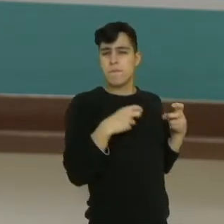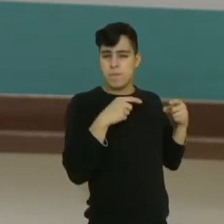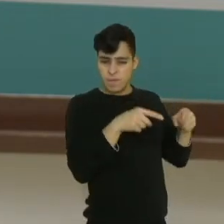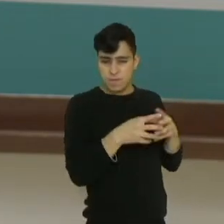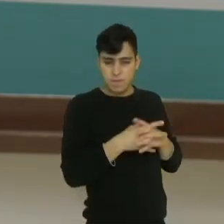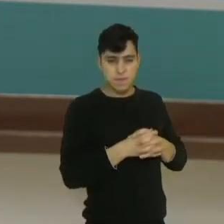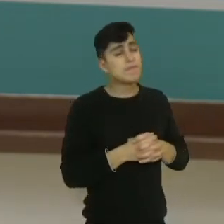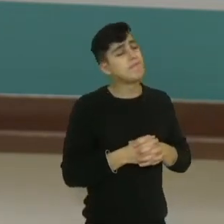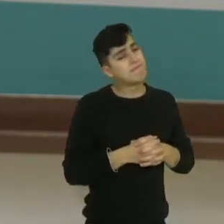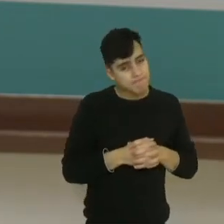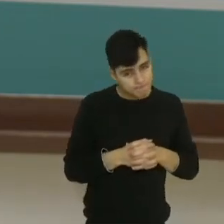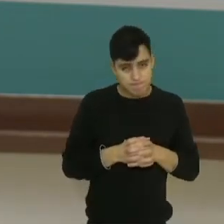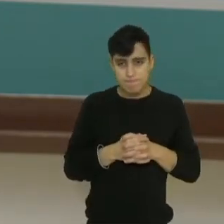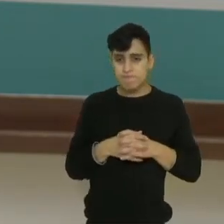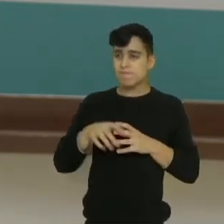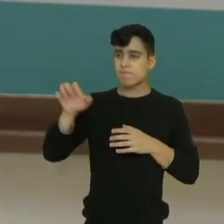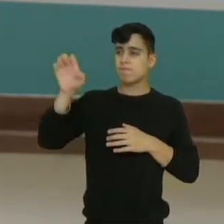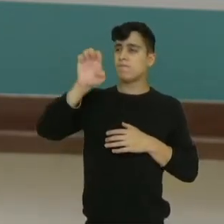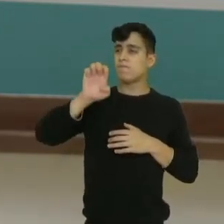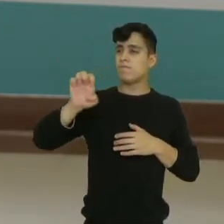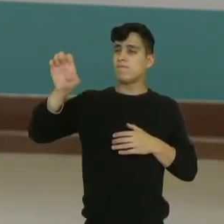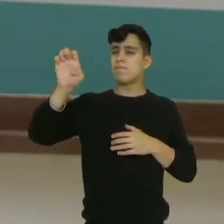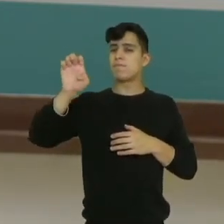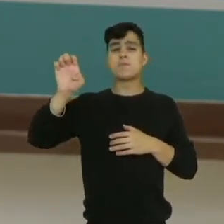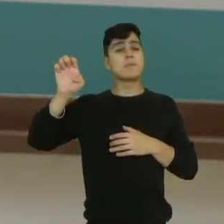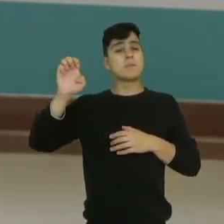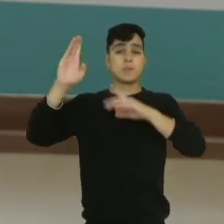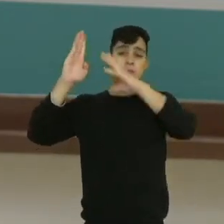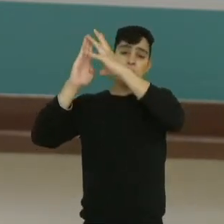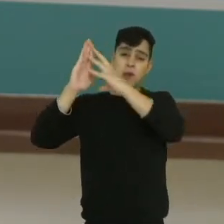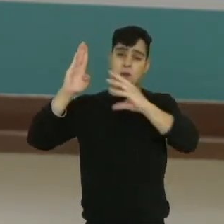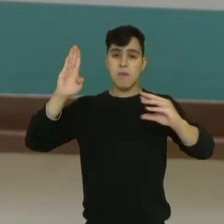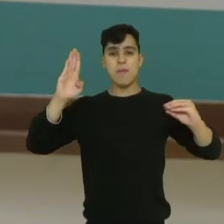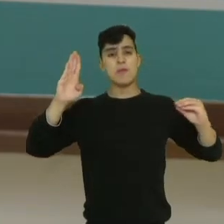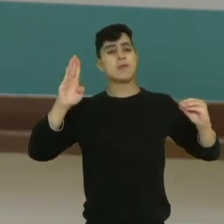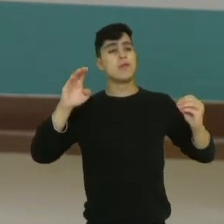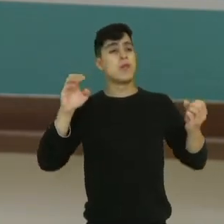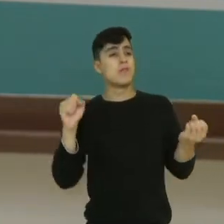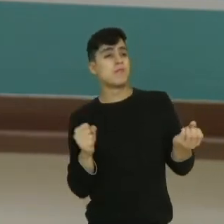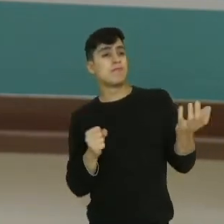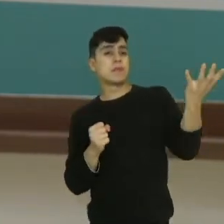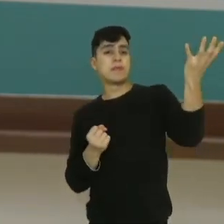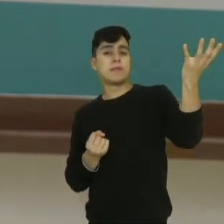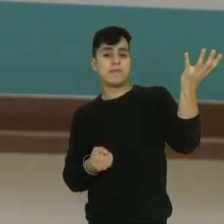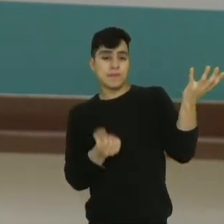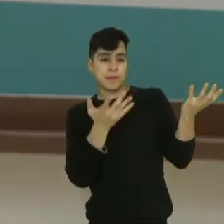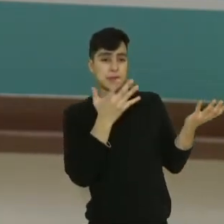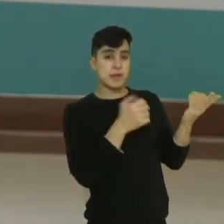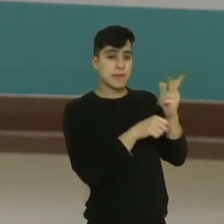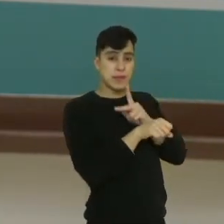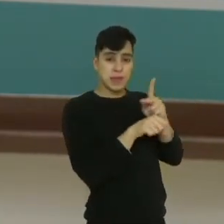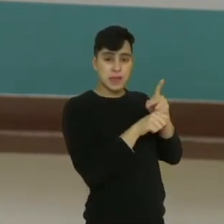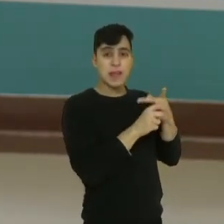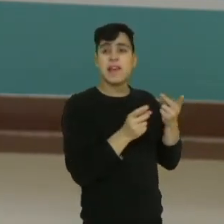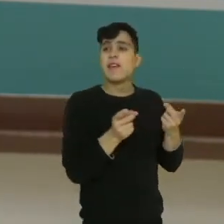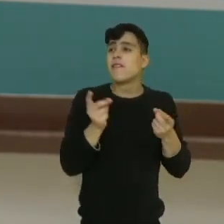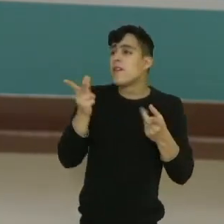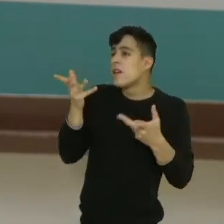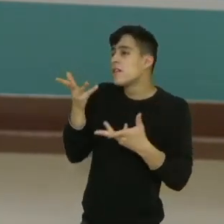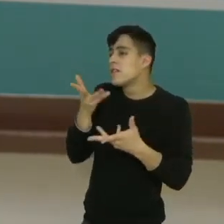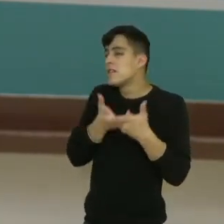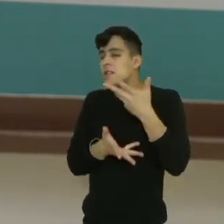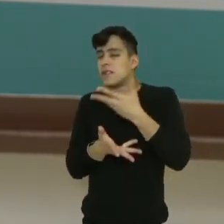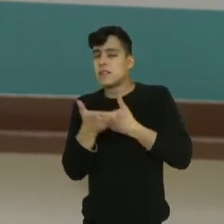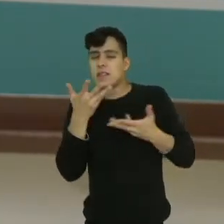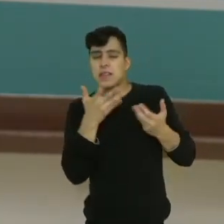sendo dissipado da Europa para o mundo começa a montar um esquema de mercado bem específico, no qual você vai